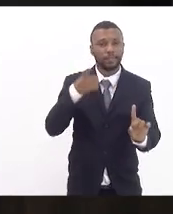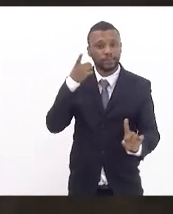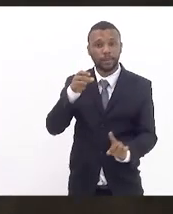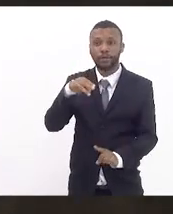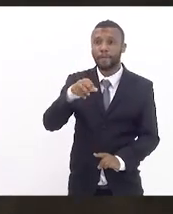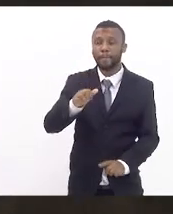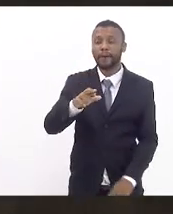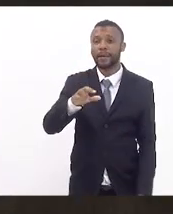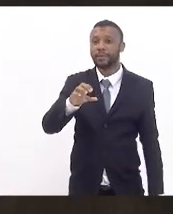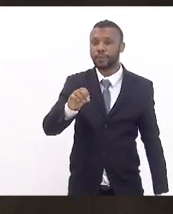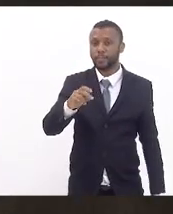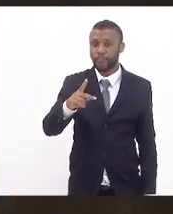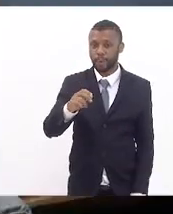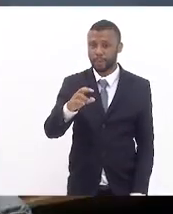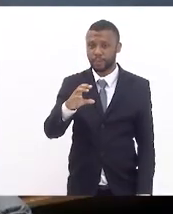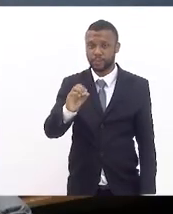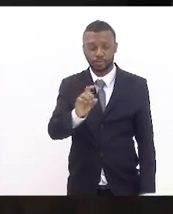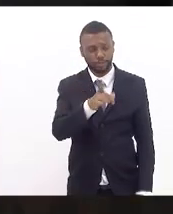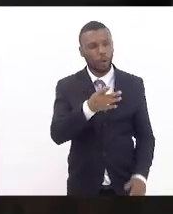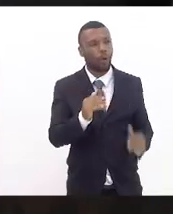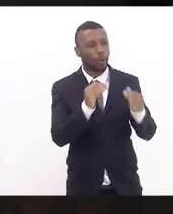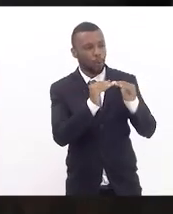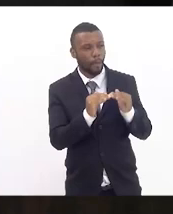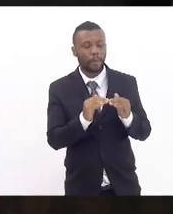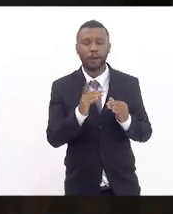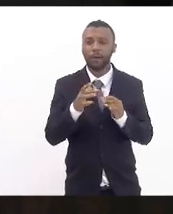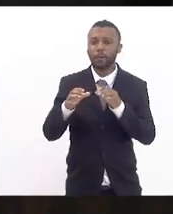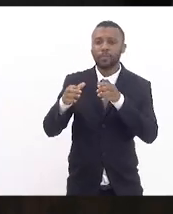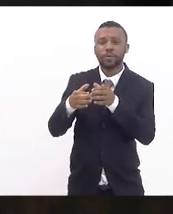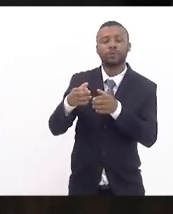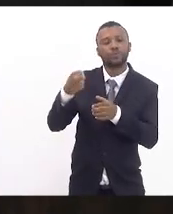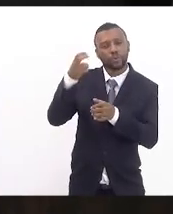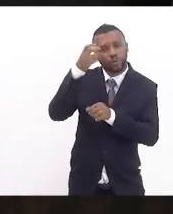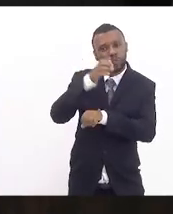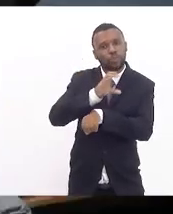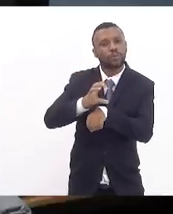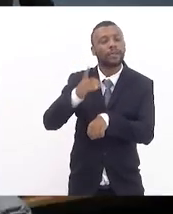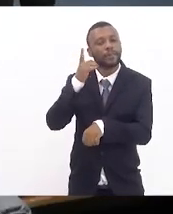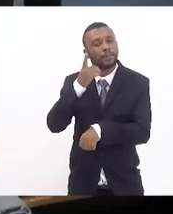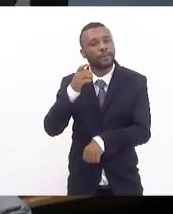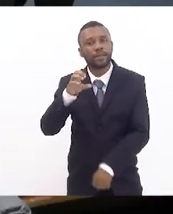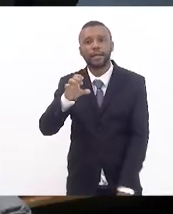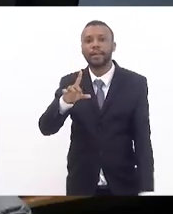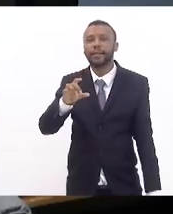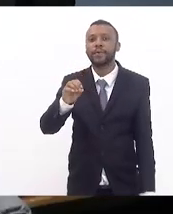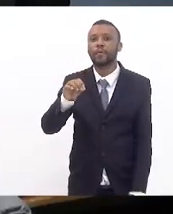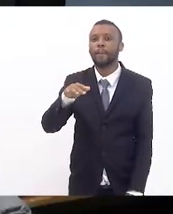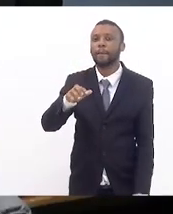pela constitucionalidade, presidente. Pela Comissão de Cultura, deputado Eliomar Coelho.